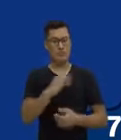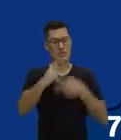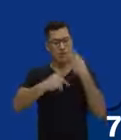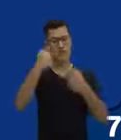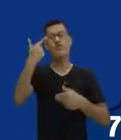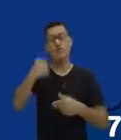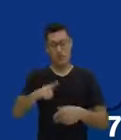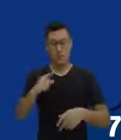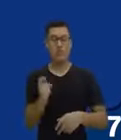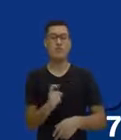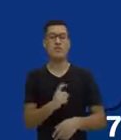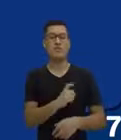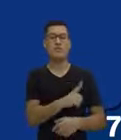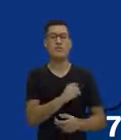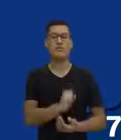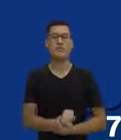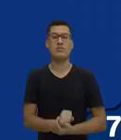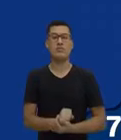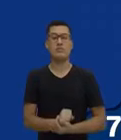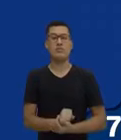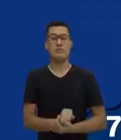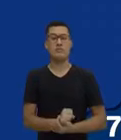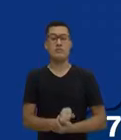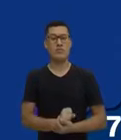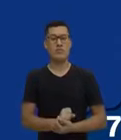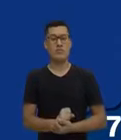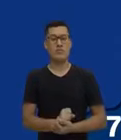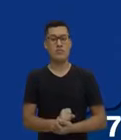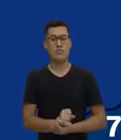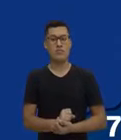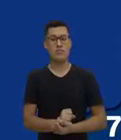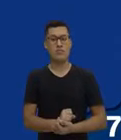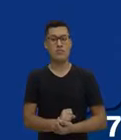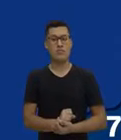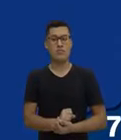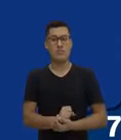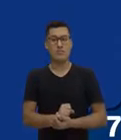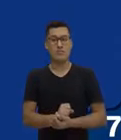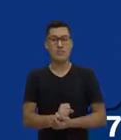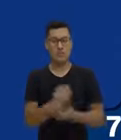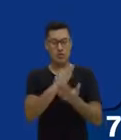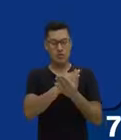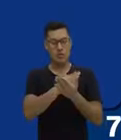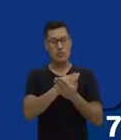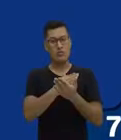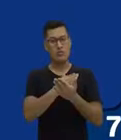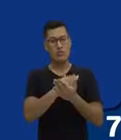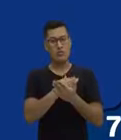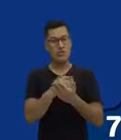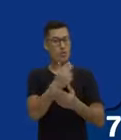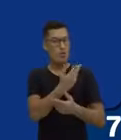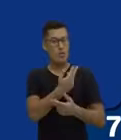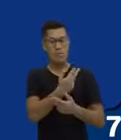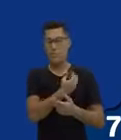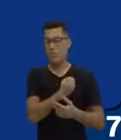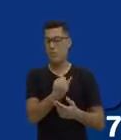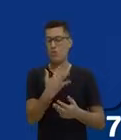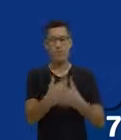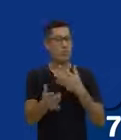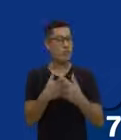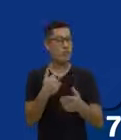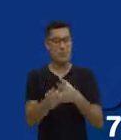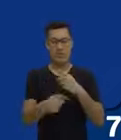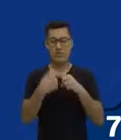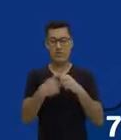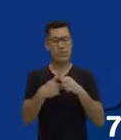bactérias, tá certo? O número de bactérias, ele começa em um meio qualquer, ele duplica de hora em hora.